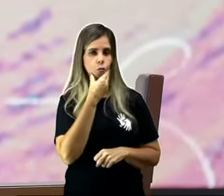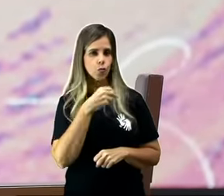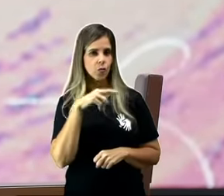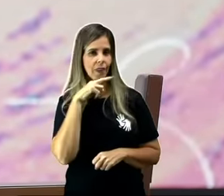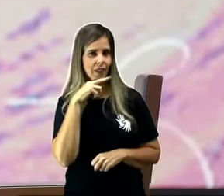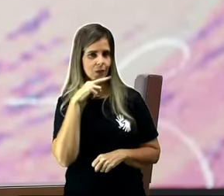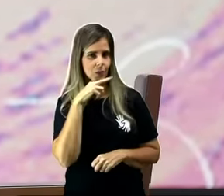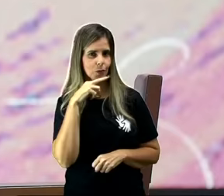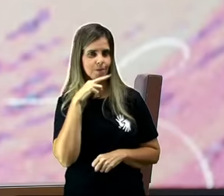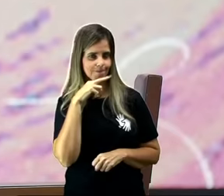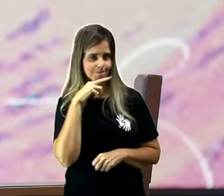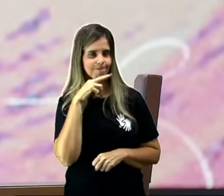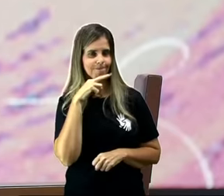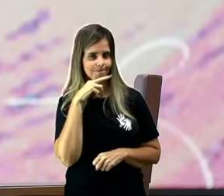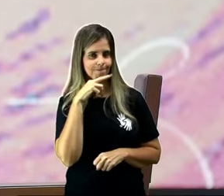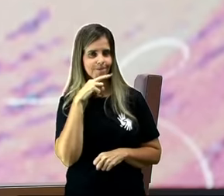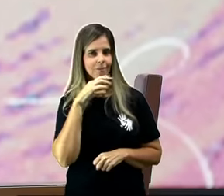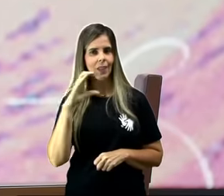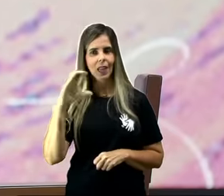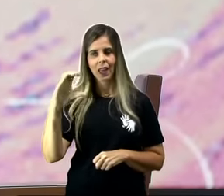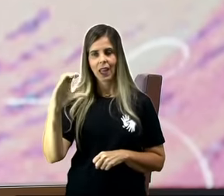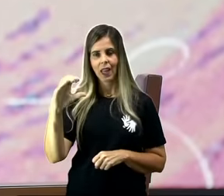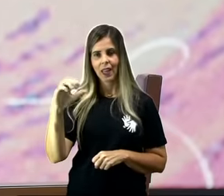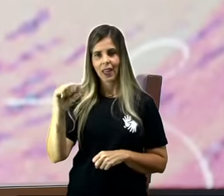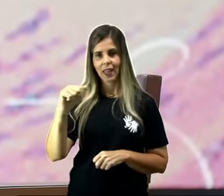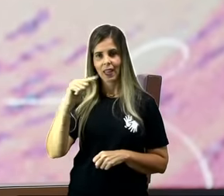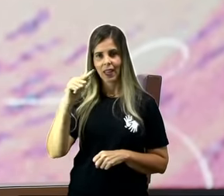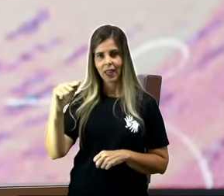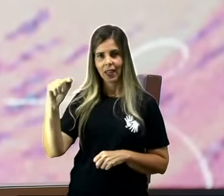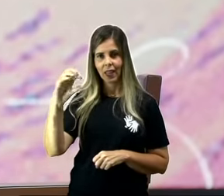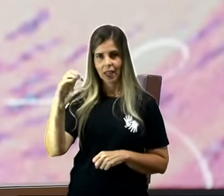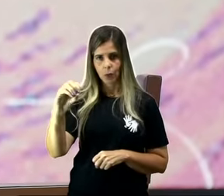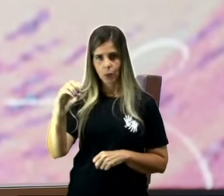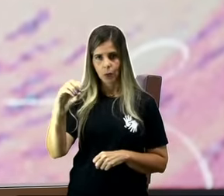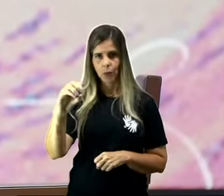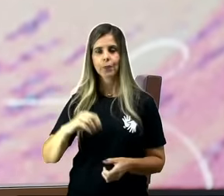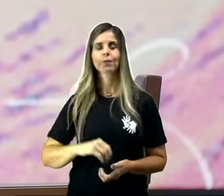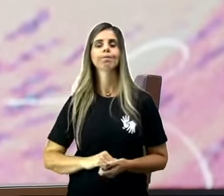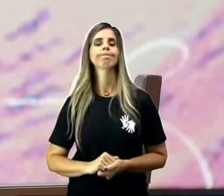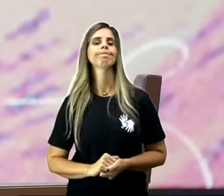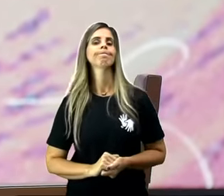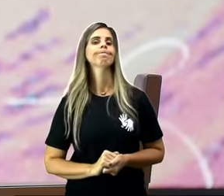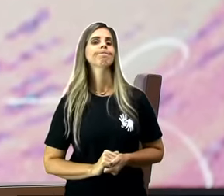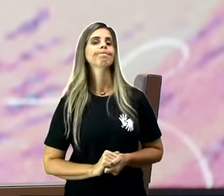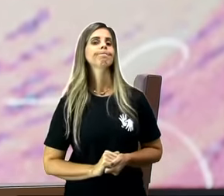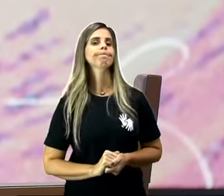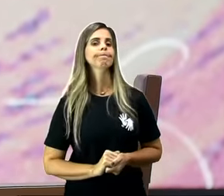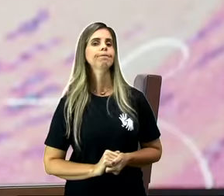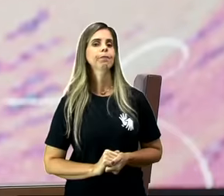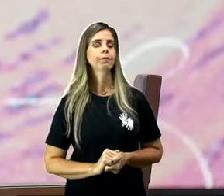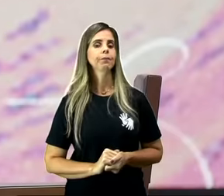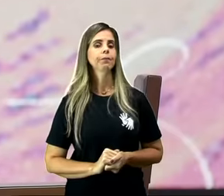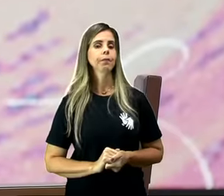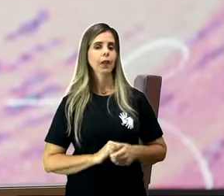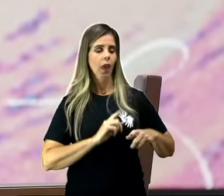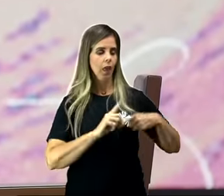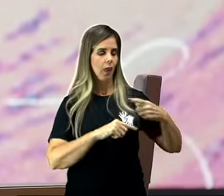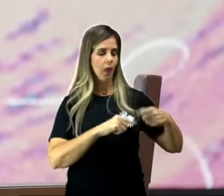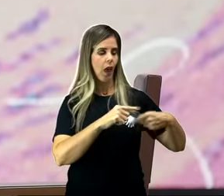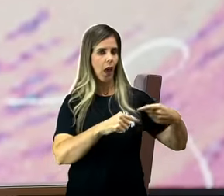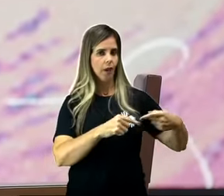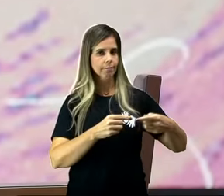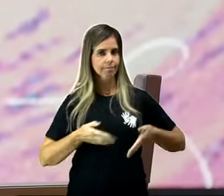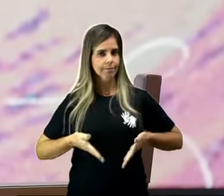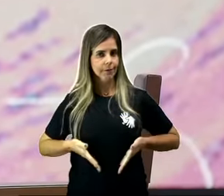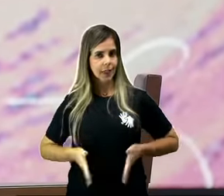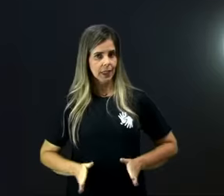Cão, da descendência de Cão, nasceu seu neto Canaã, conforme a Bíblia diz